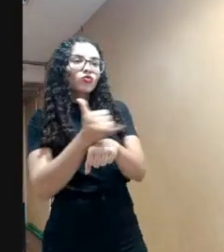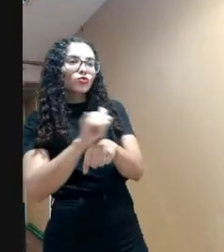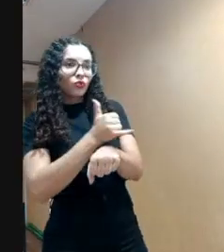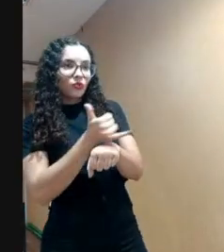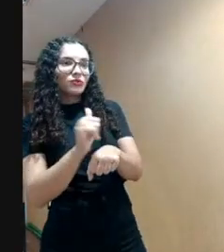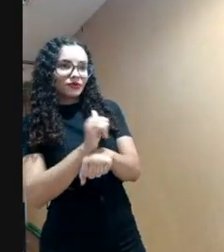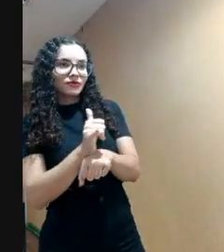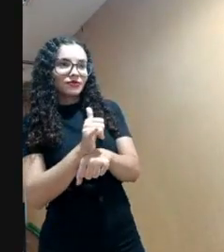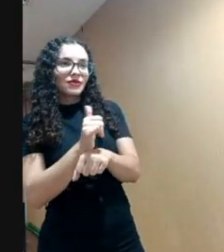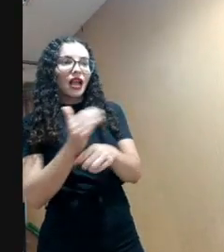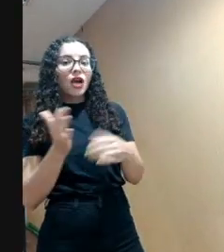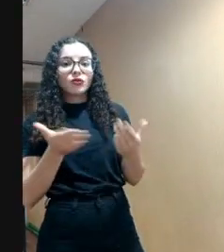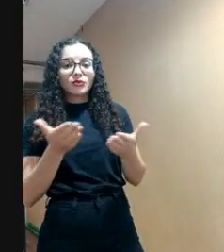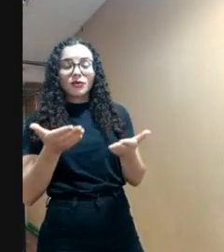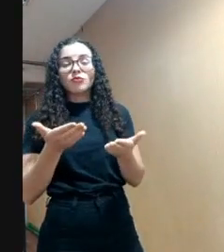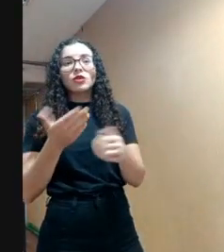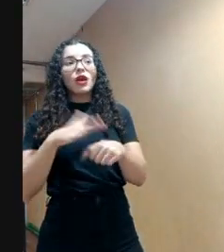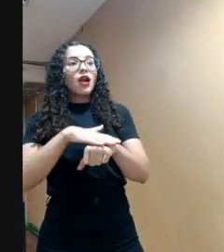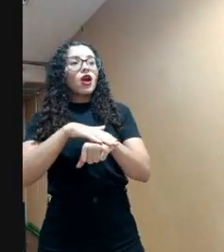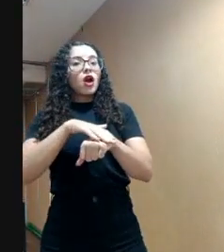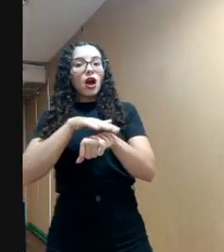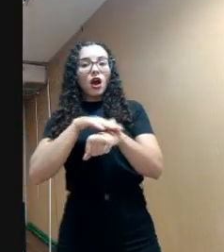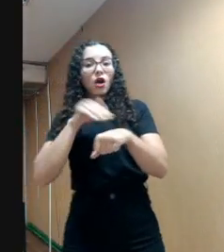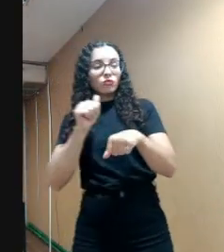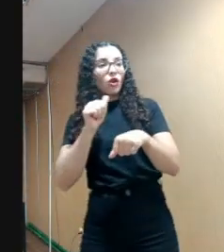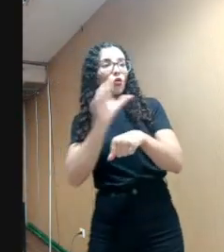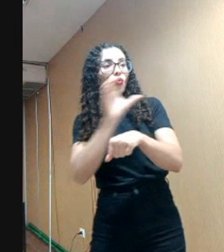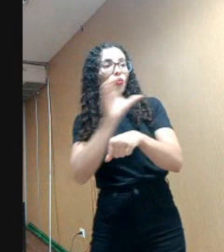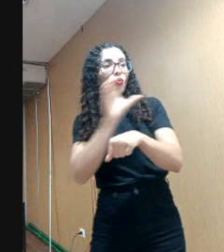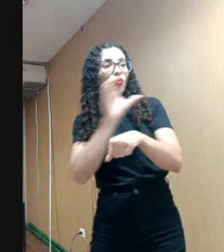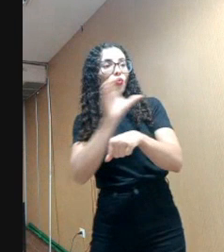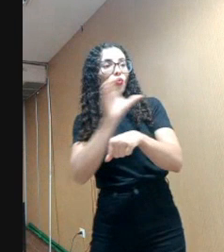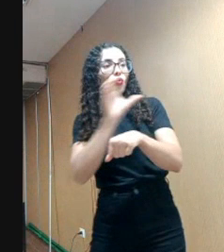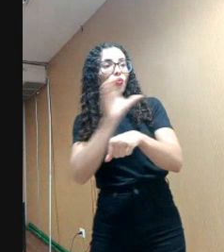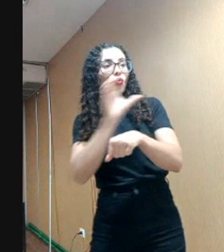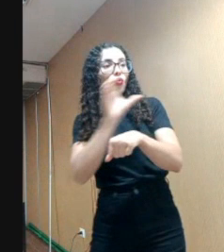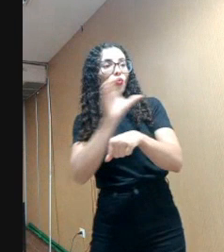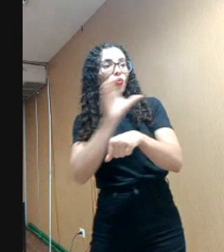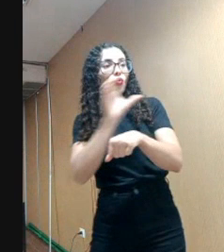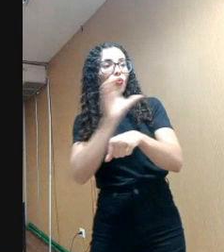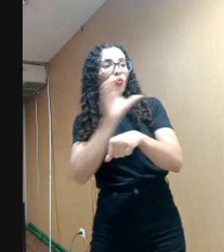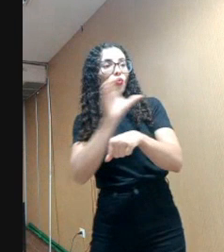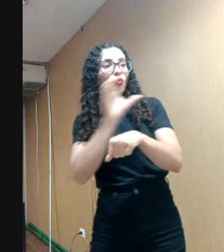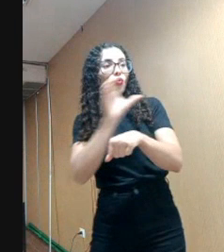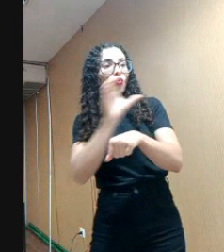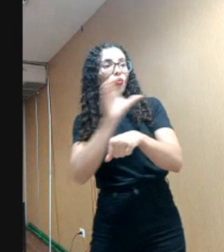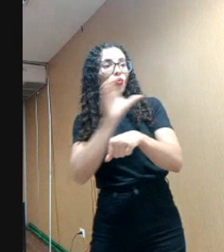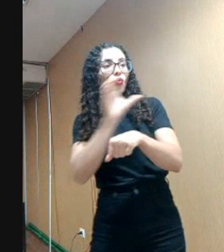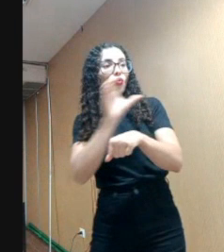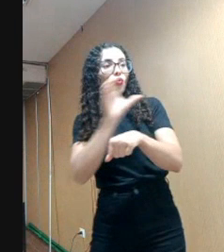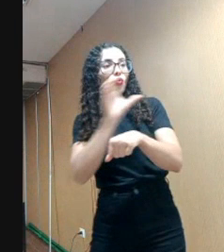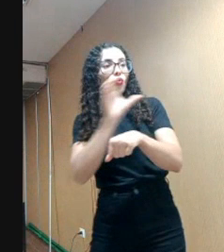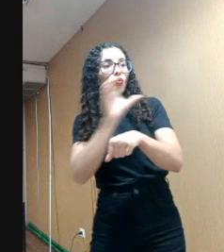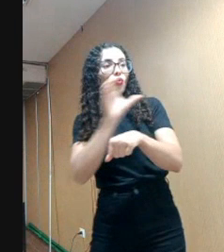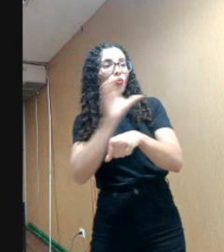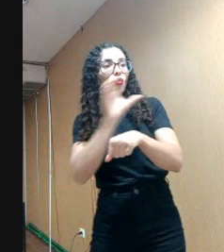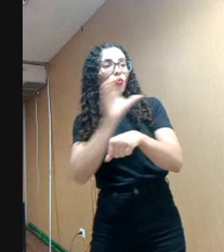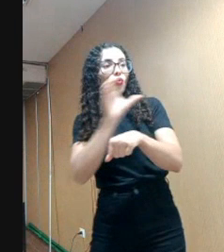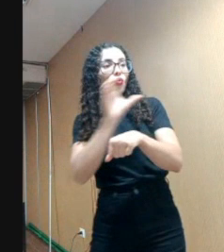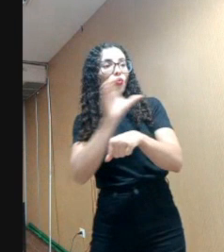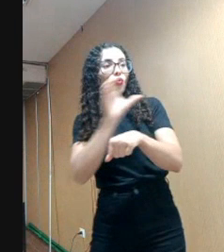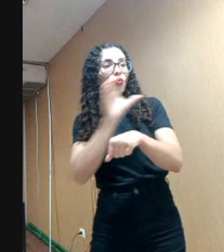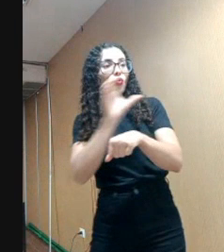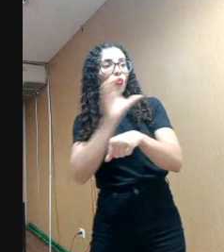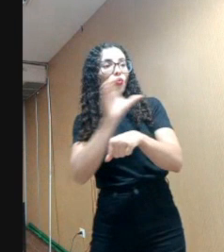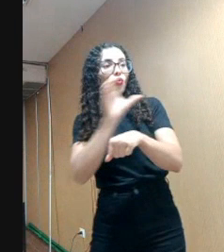os pronunciamentos, convidamos o coordenador do curso de licenciatura em matemática do Campus Pesqueira, o professor Carlos